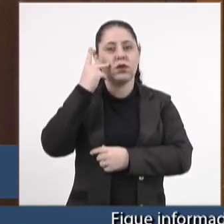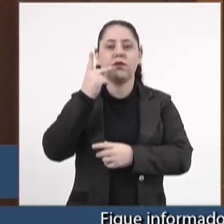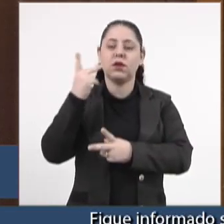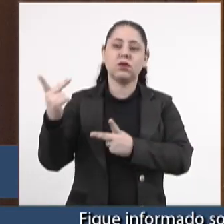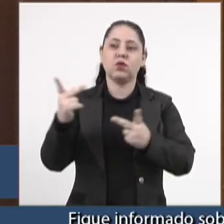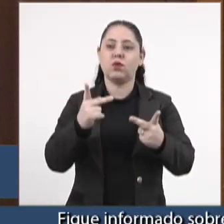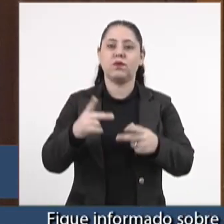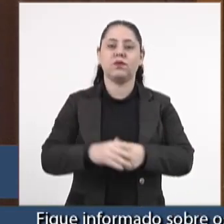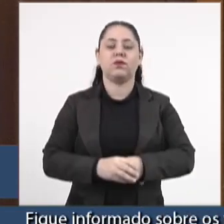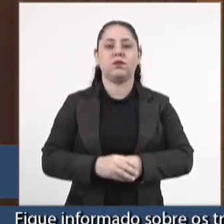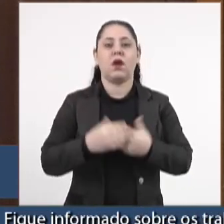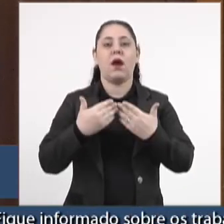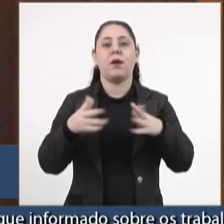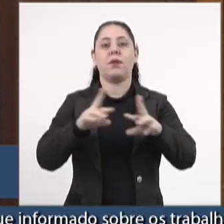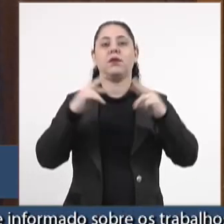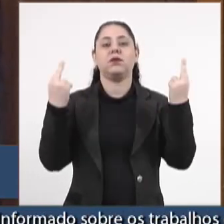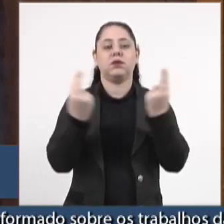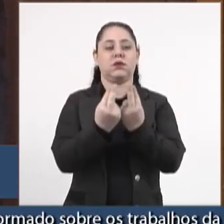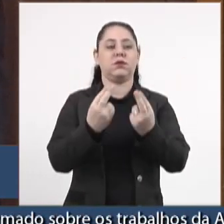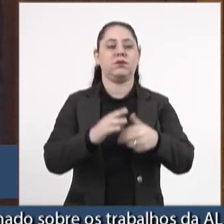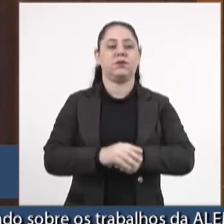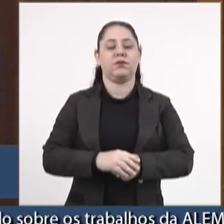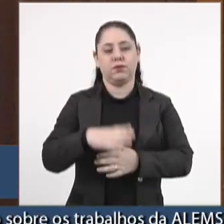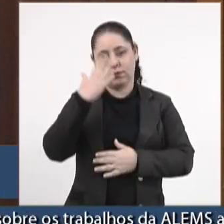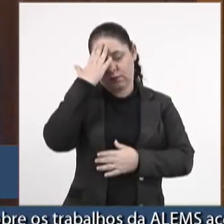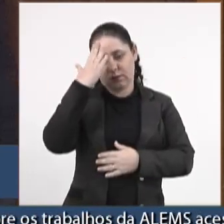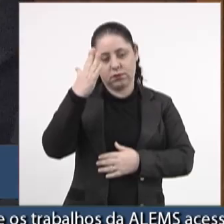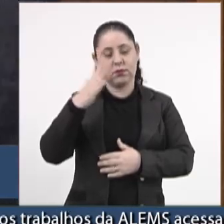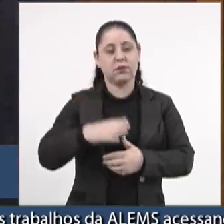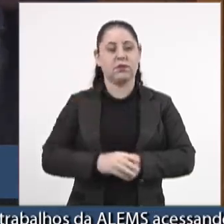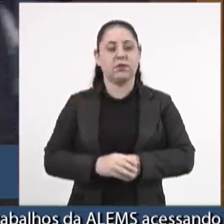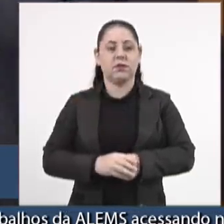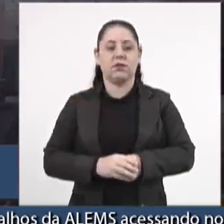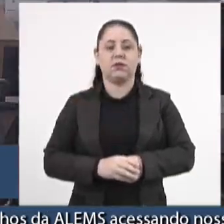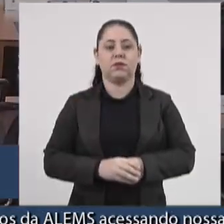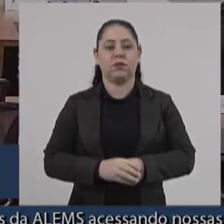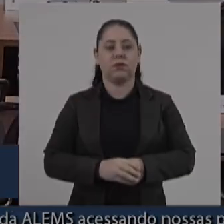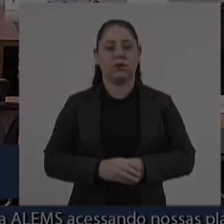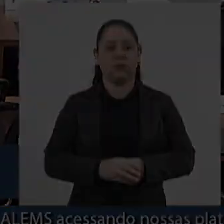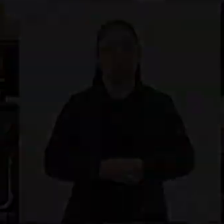fazer o convite. Está reaberta a sessão. Muito obrigado.